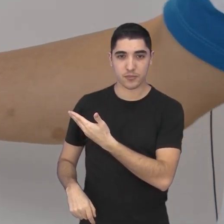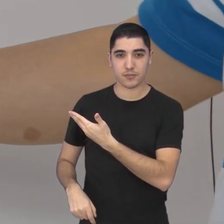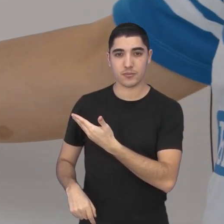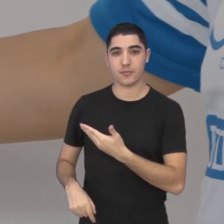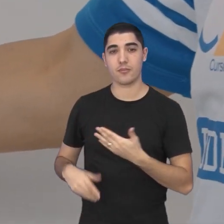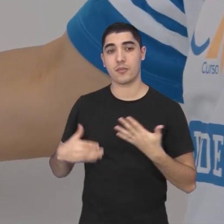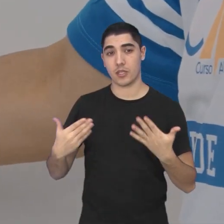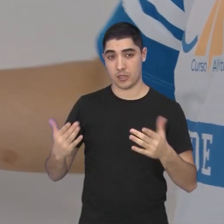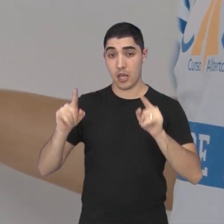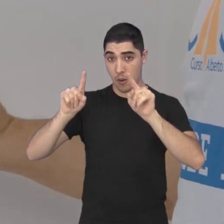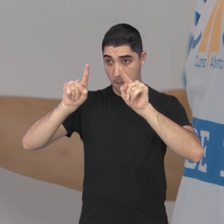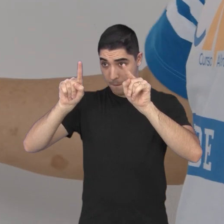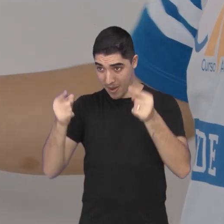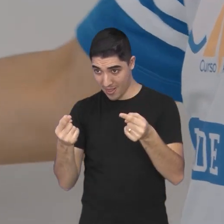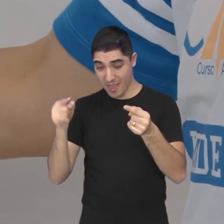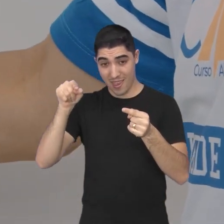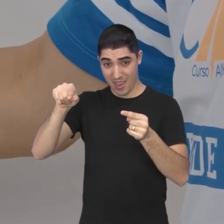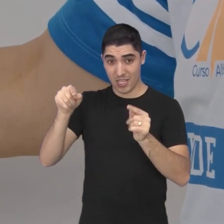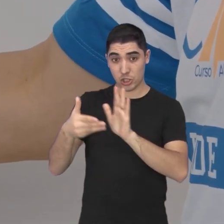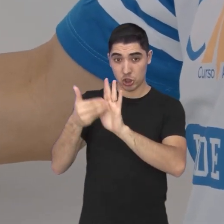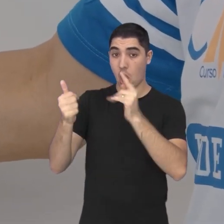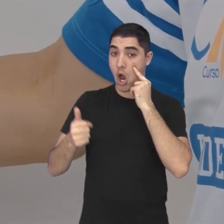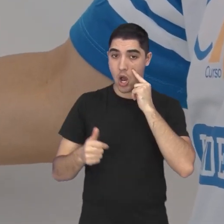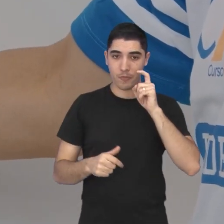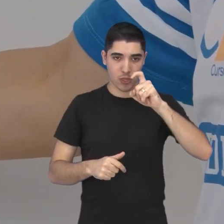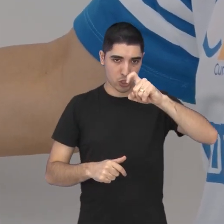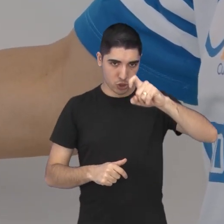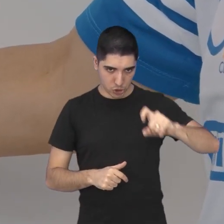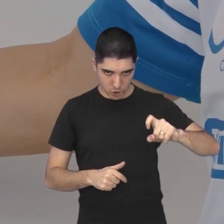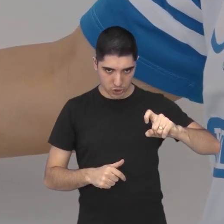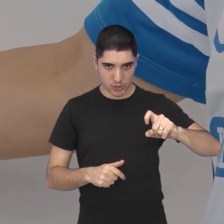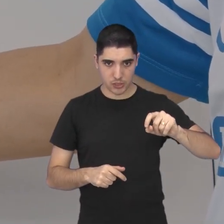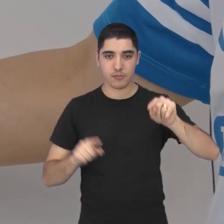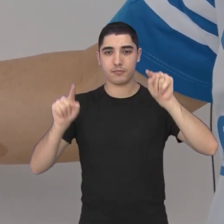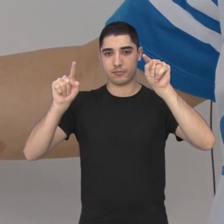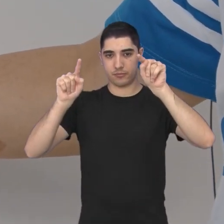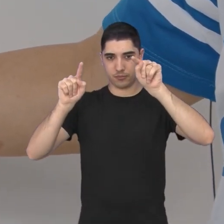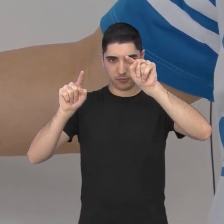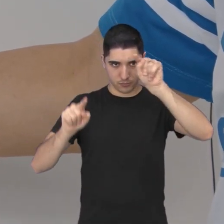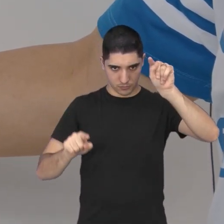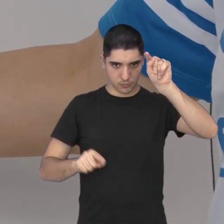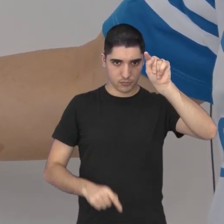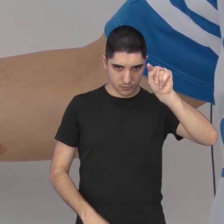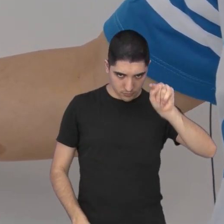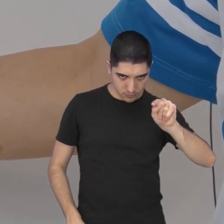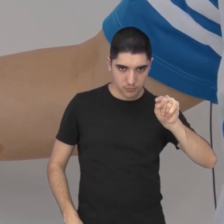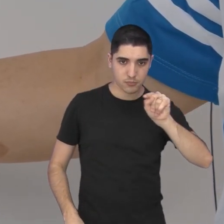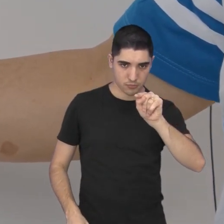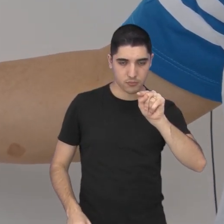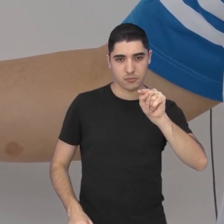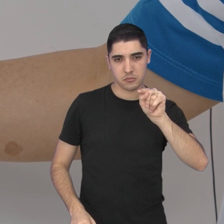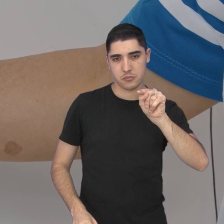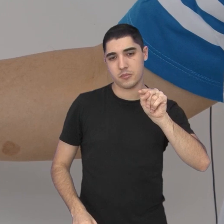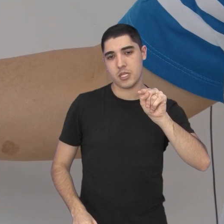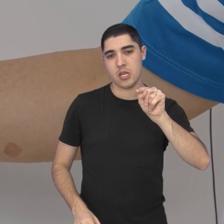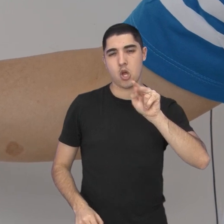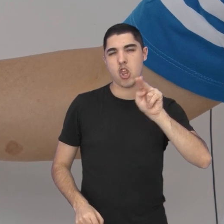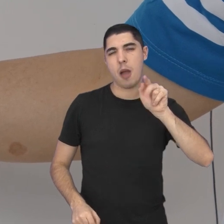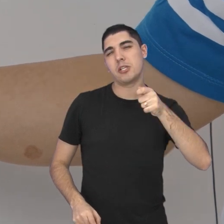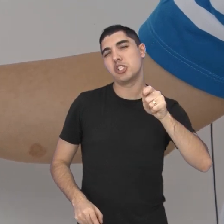E aqui, eliminando os parênteses aqui, vai ficar x, colchete, chave, né? Sei